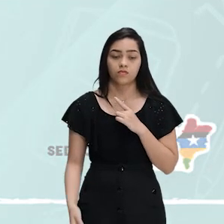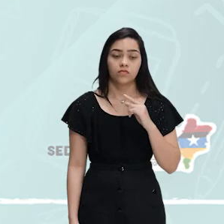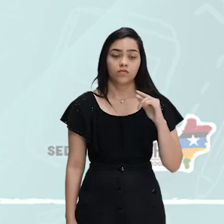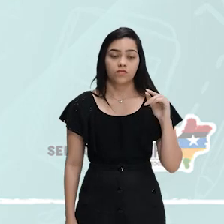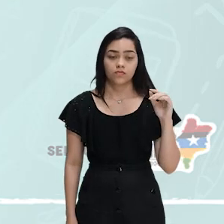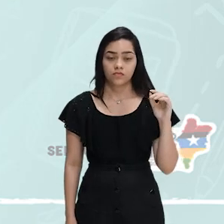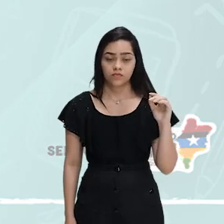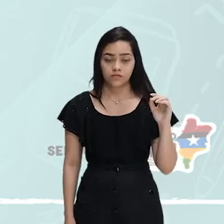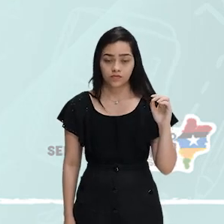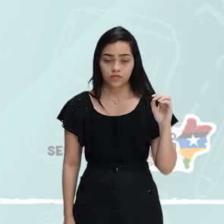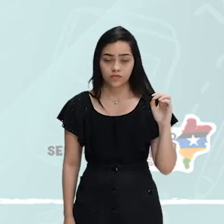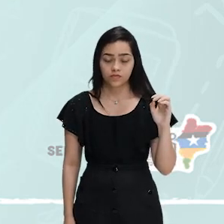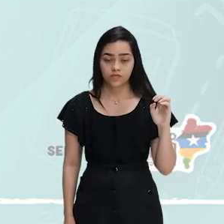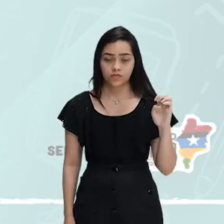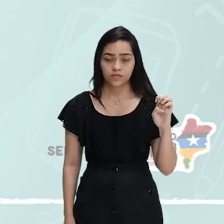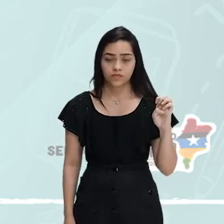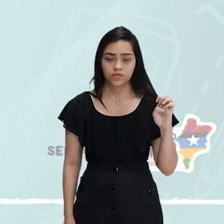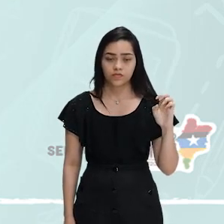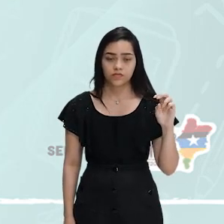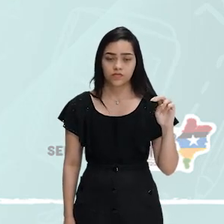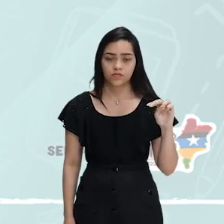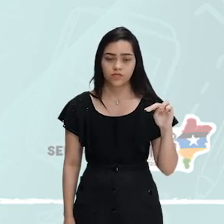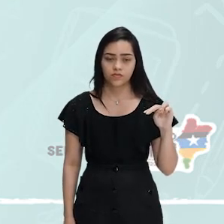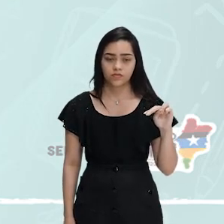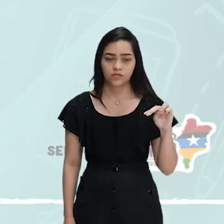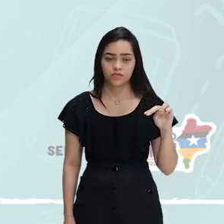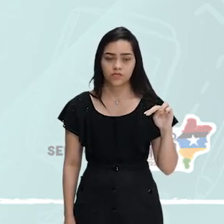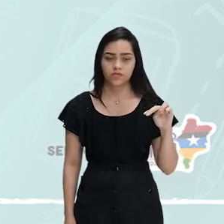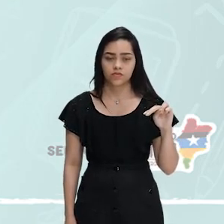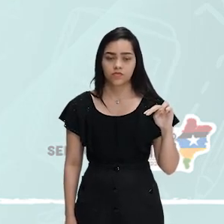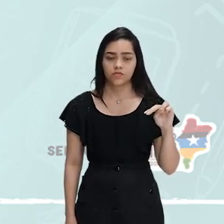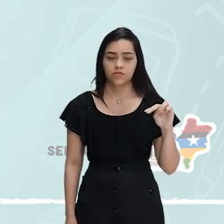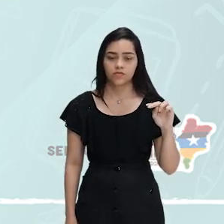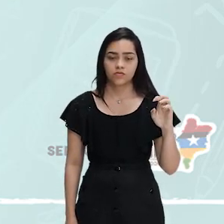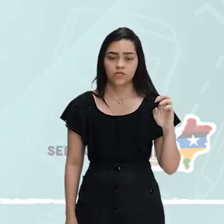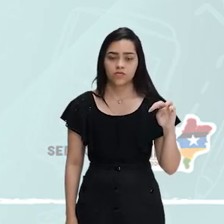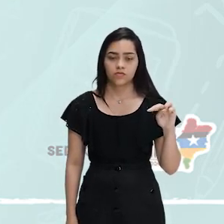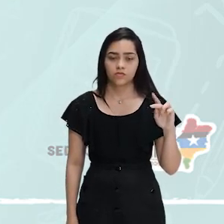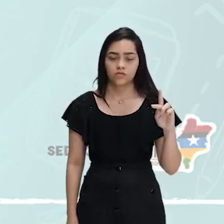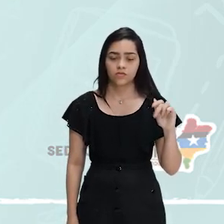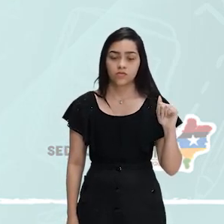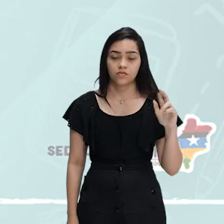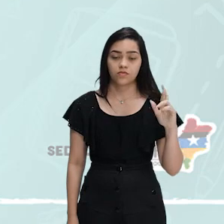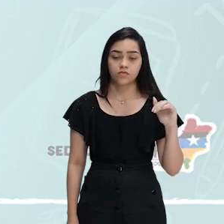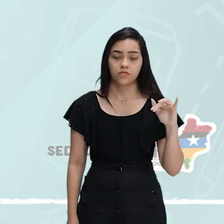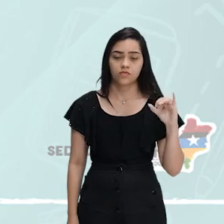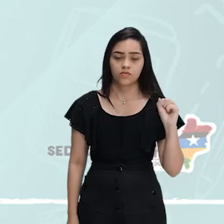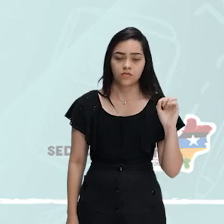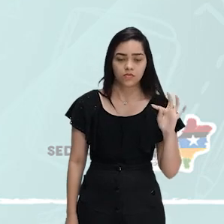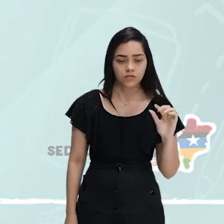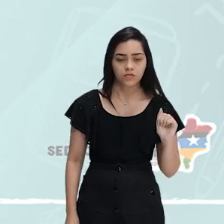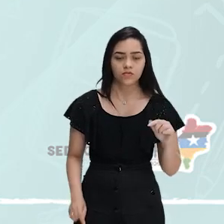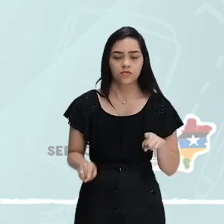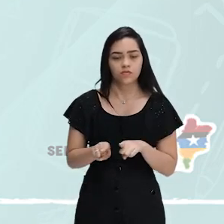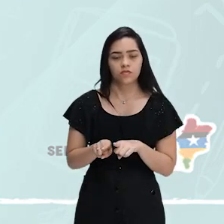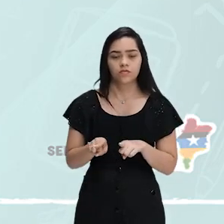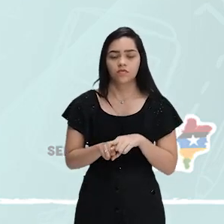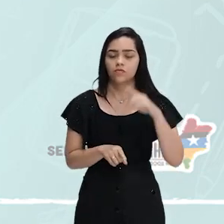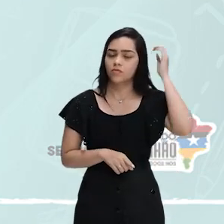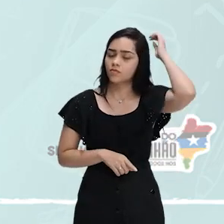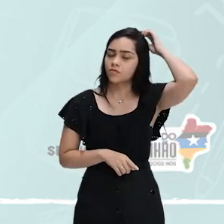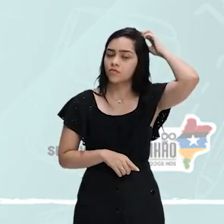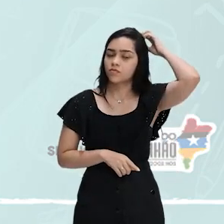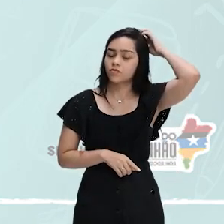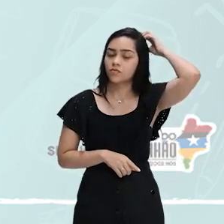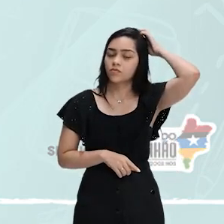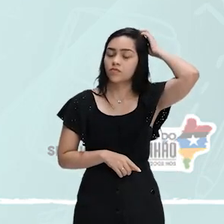hemiparasitas. É o exemplo da erva passarinho, que ela vai absorver apenas a água e os sais minerais. Ok,